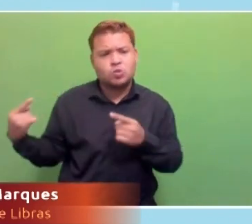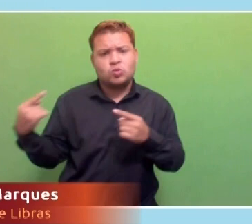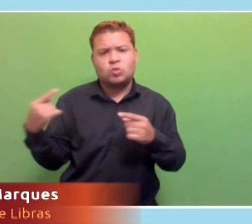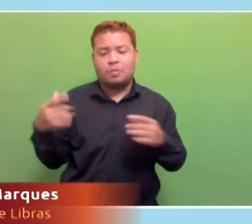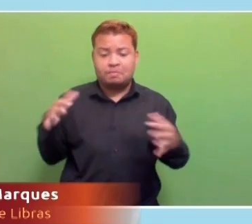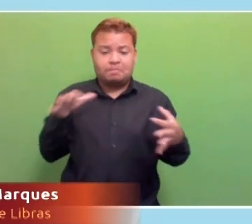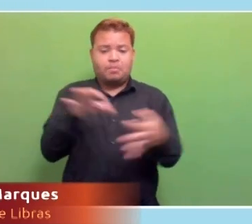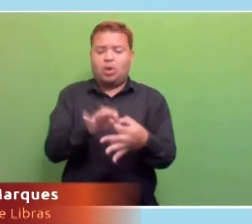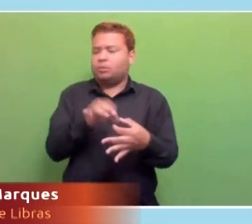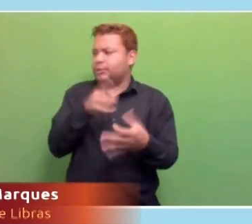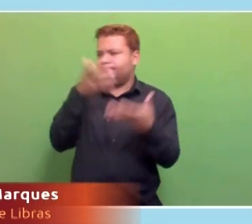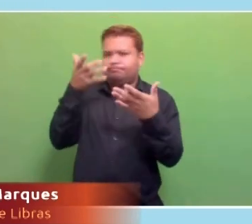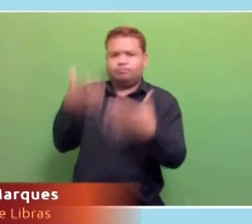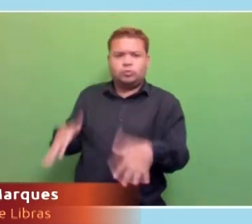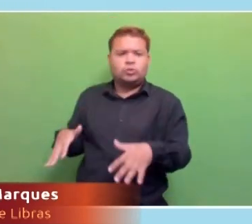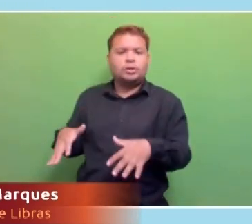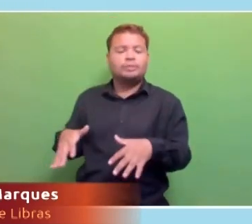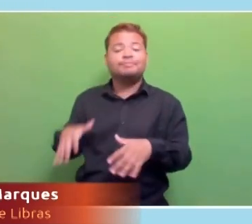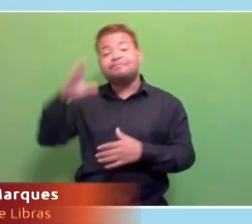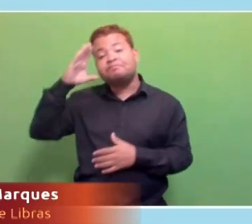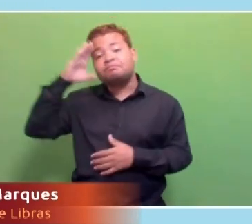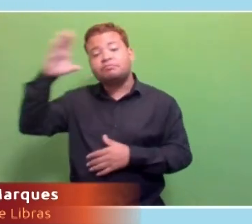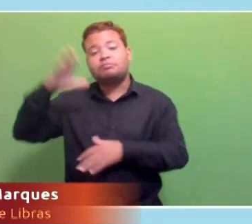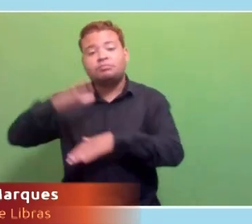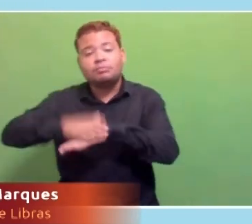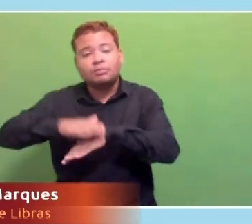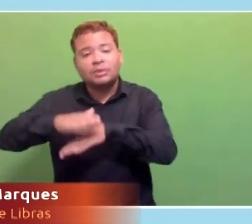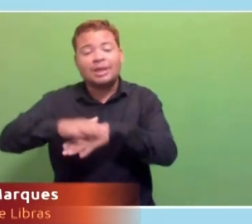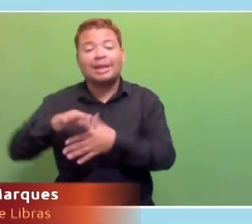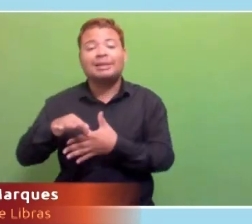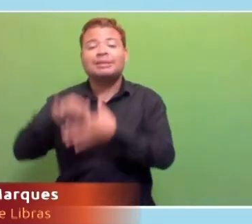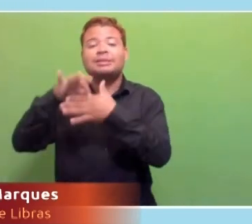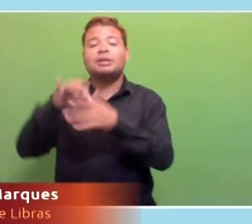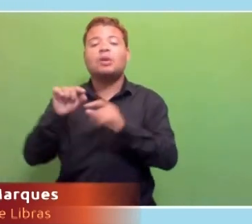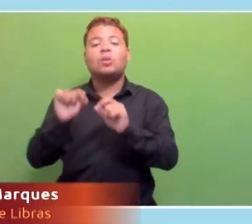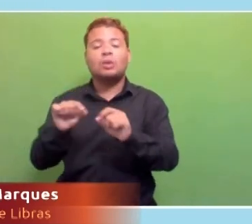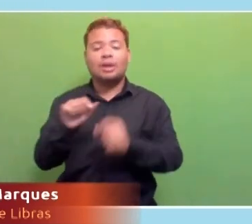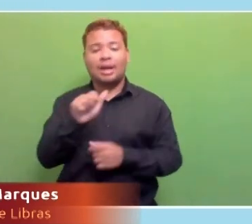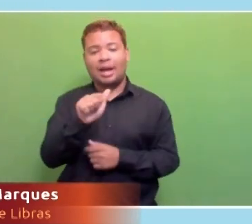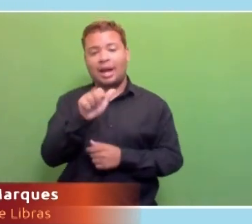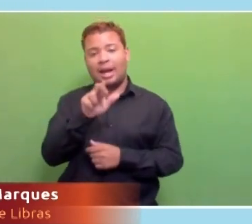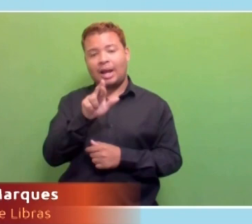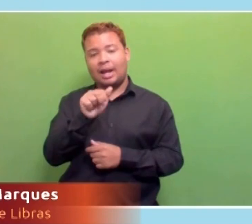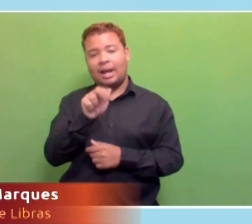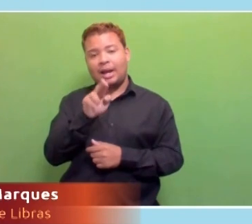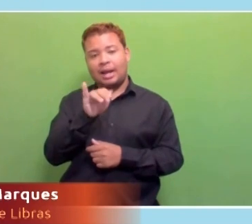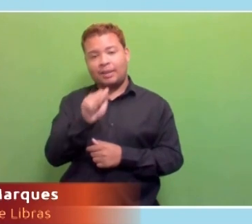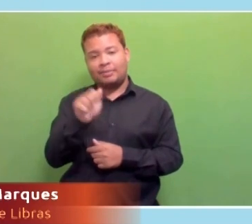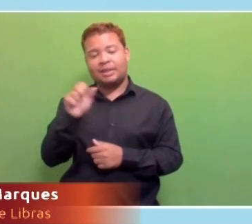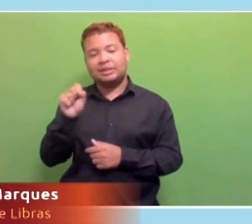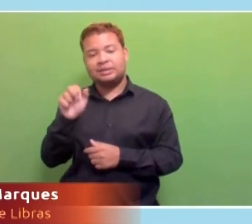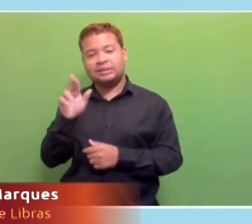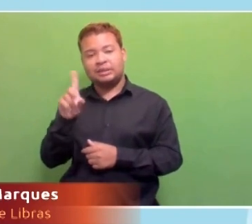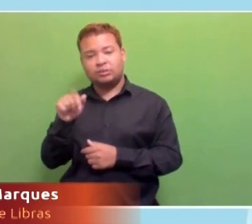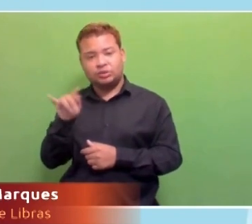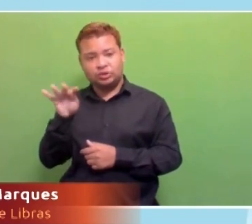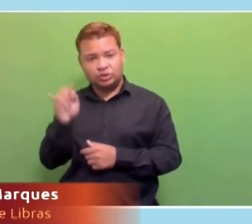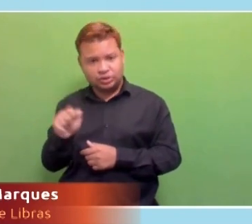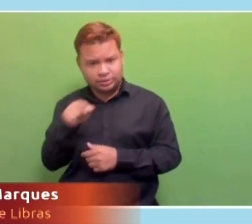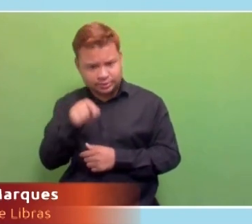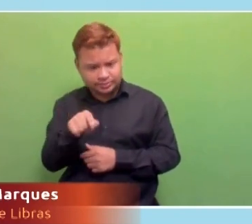especialmente liderados pela Arábia Saudita. E aí, devido ao atual